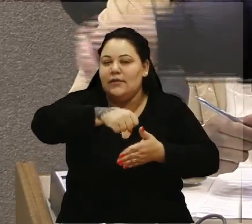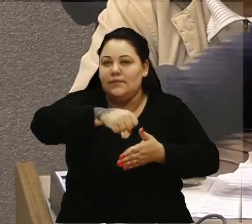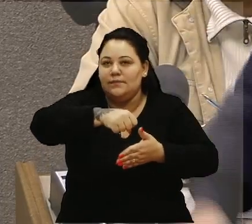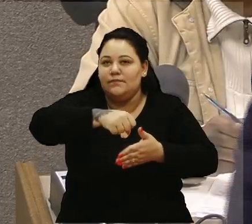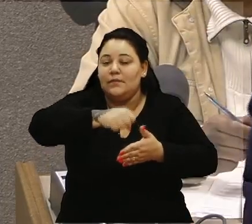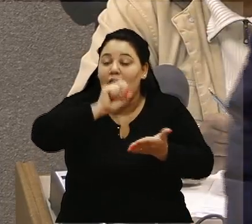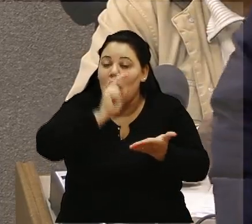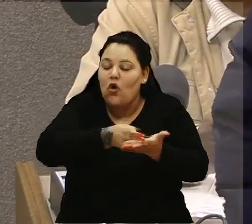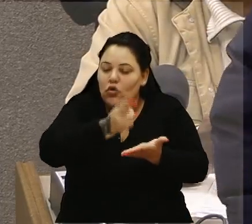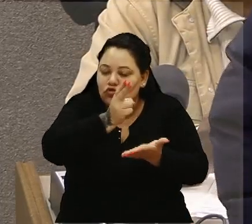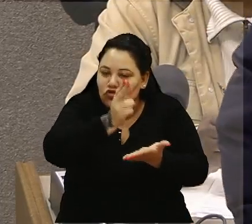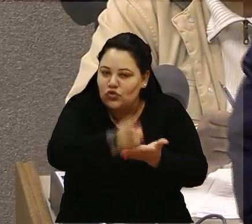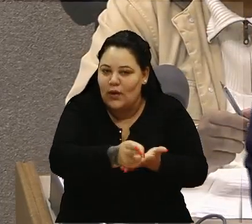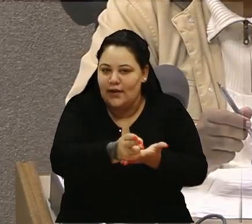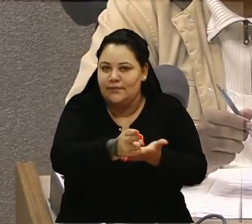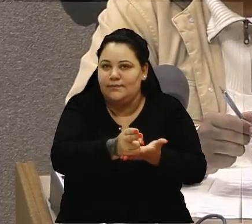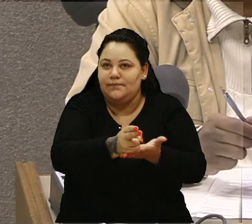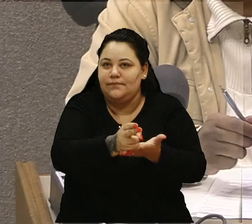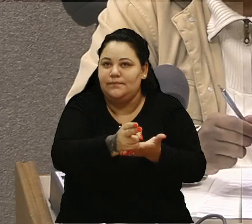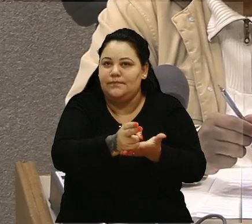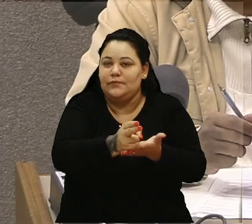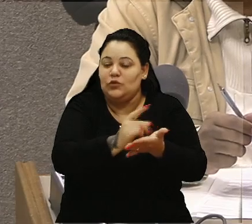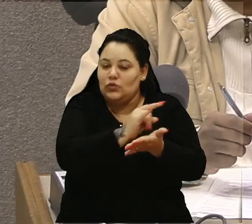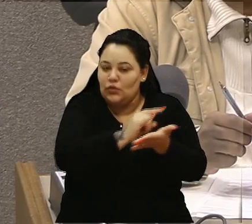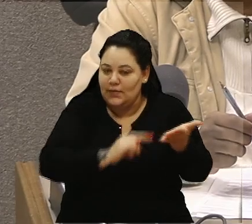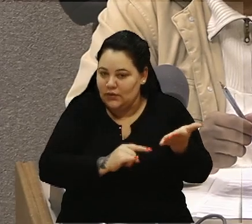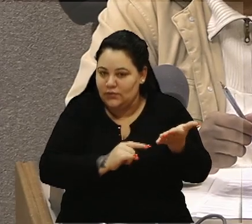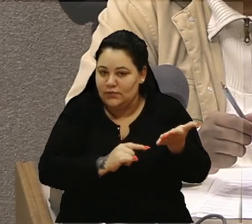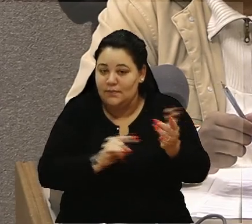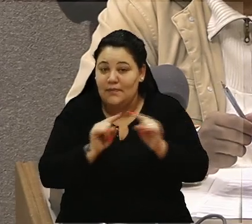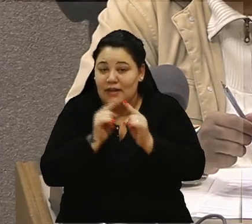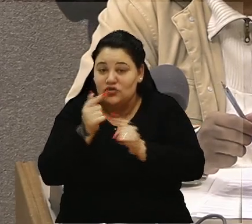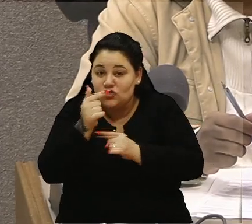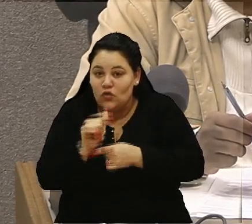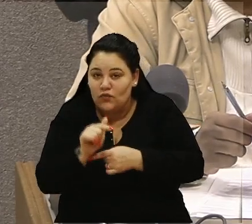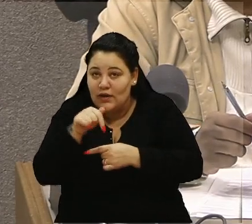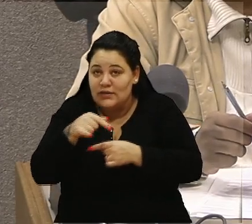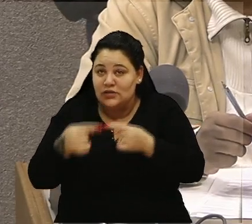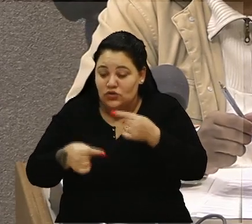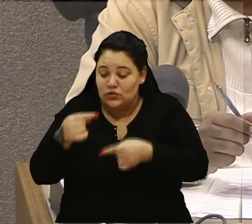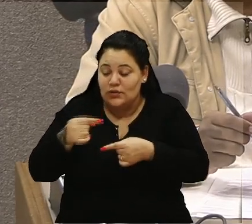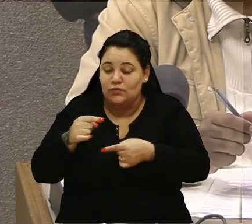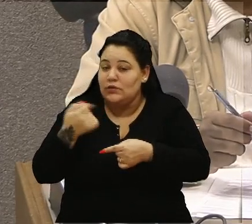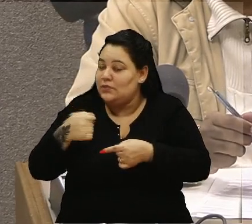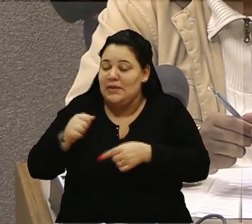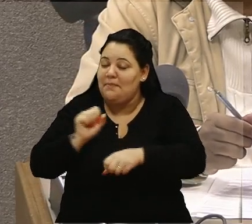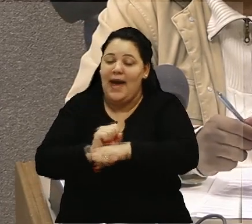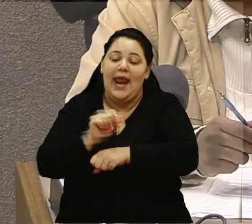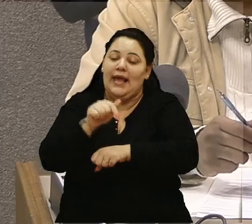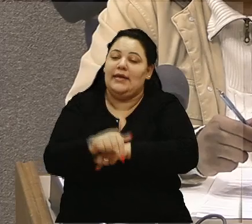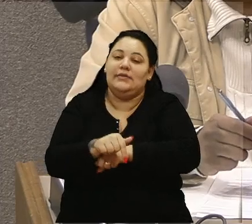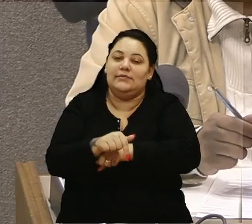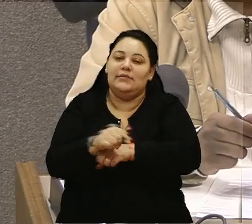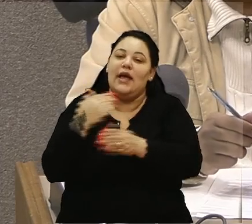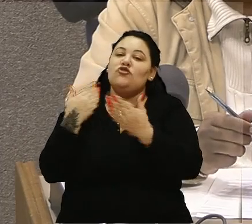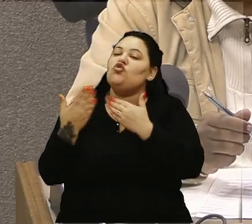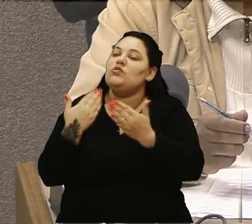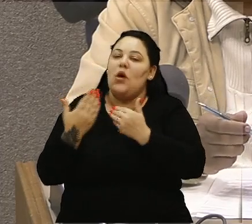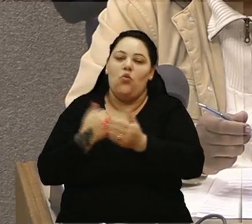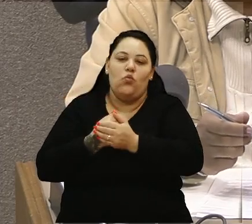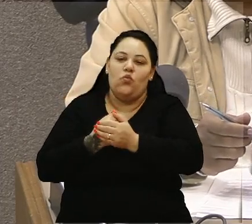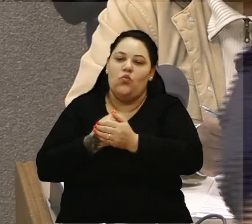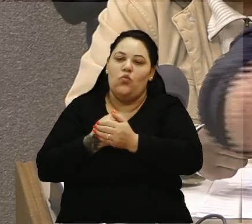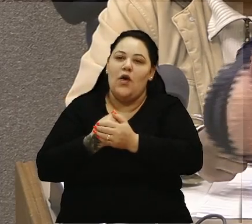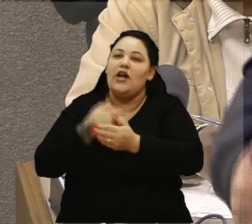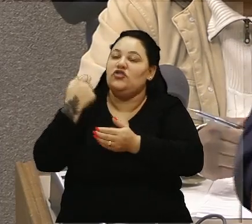manter o parecer da relatora, mas, de novo, acho que esse debate não tem que parar aqui, e a gente tem que, já que a gente se ampara tanto, e a gente tem que